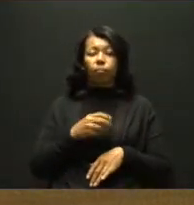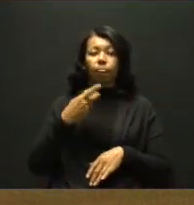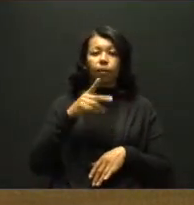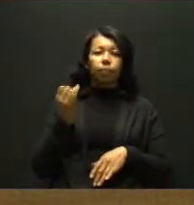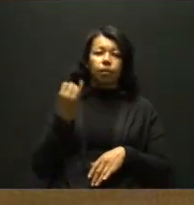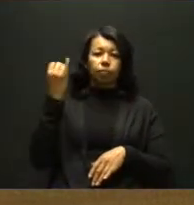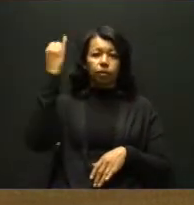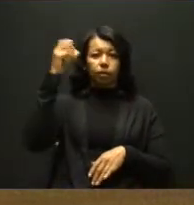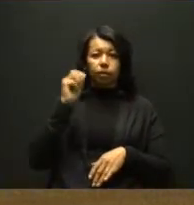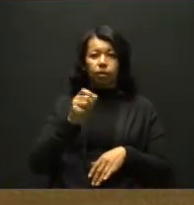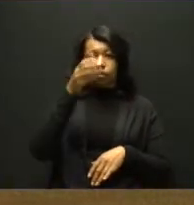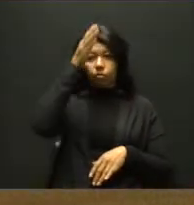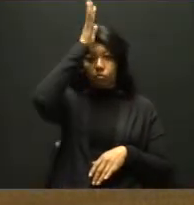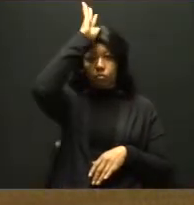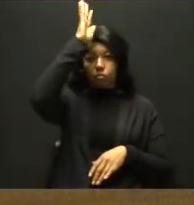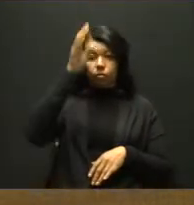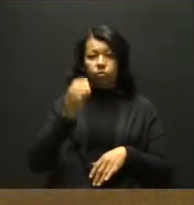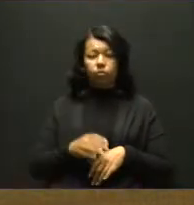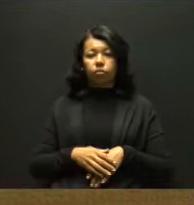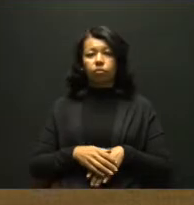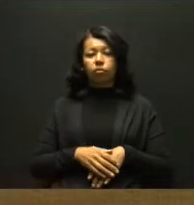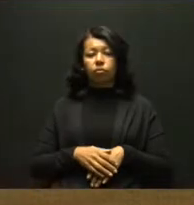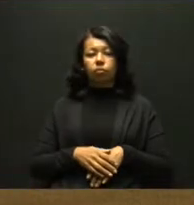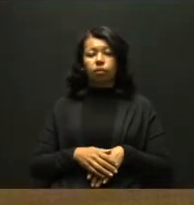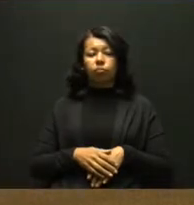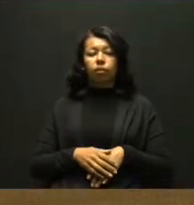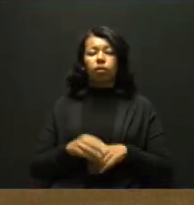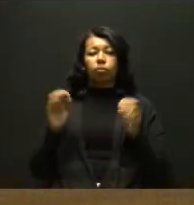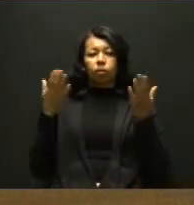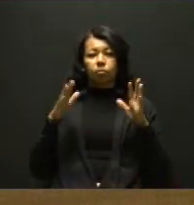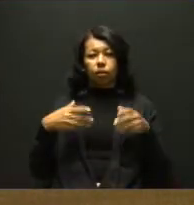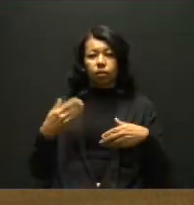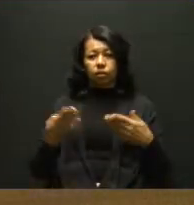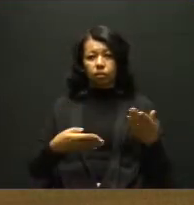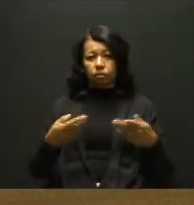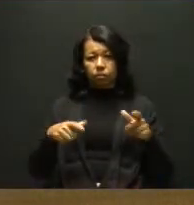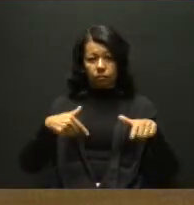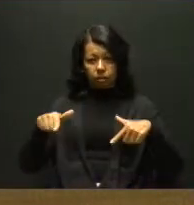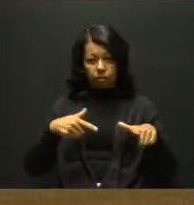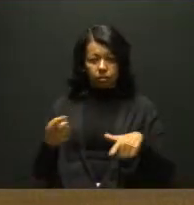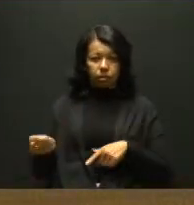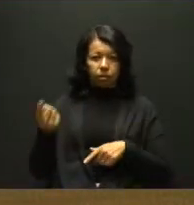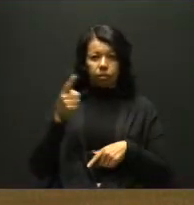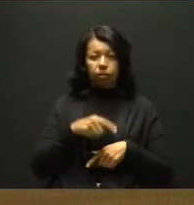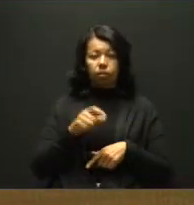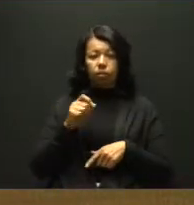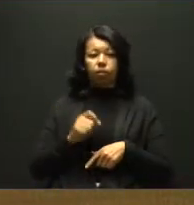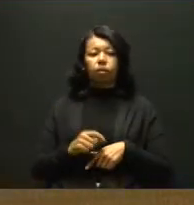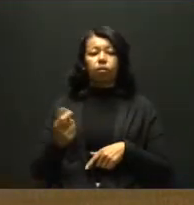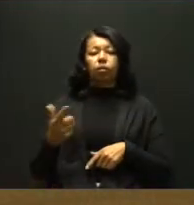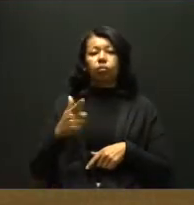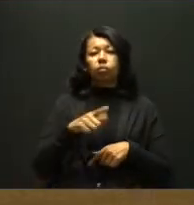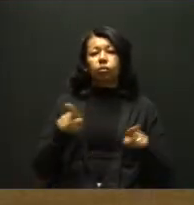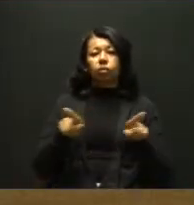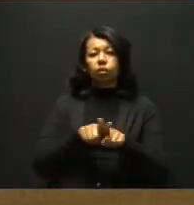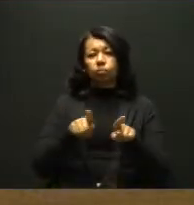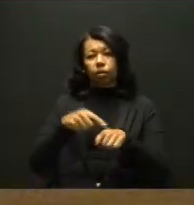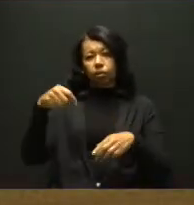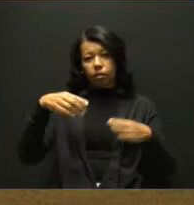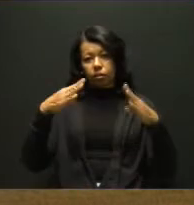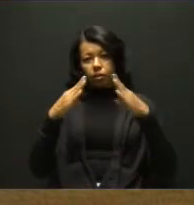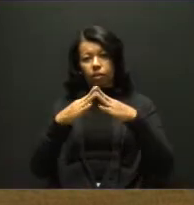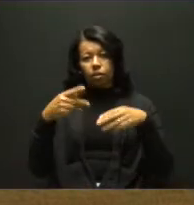o corpo de bombeiros então quero parabenizar o funcionalismo em nome do funcionário exemplar como todos os outros aqui em nossa casa